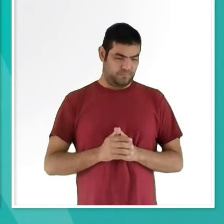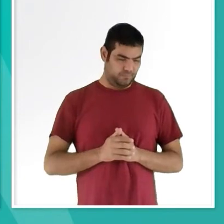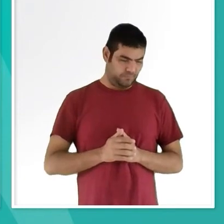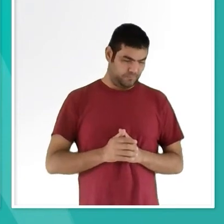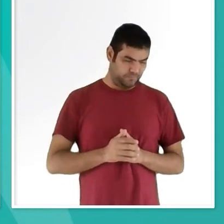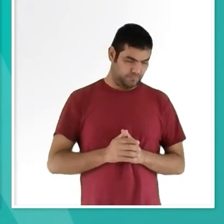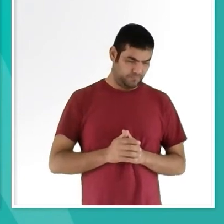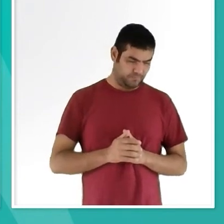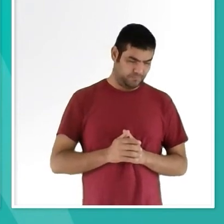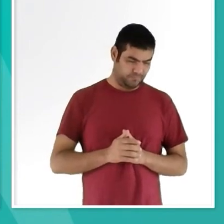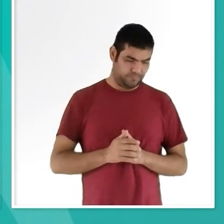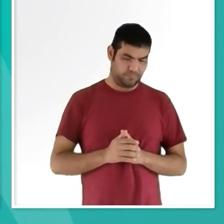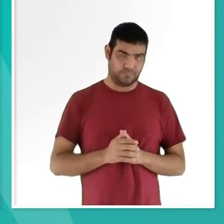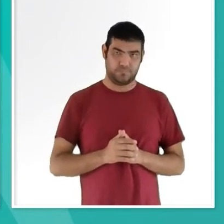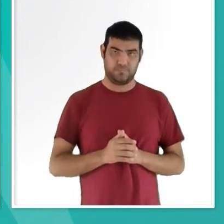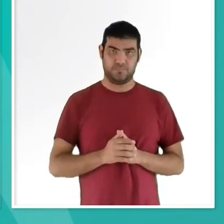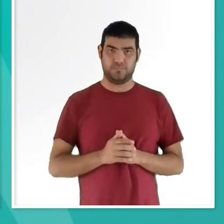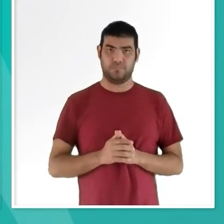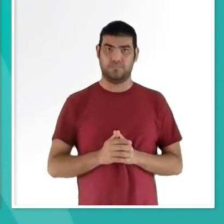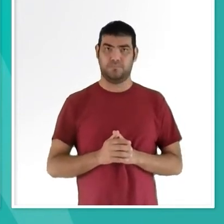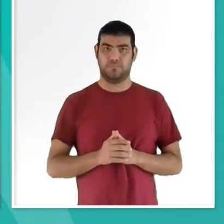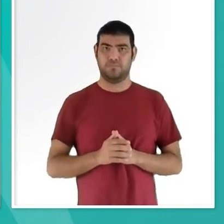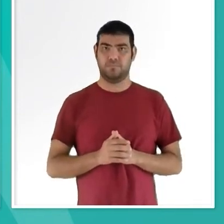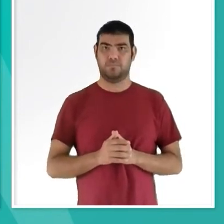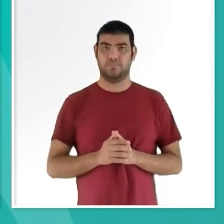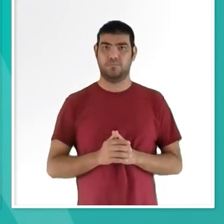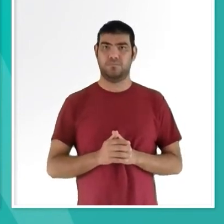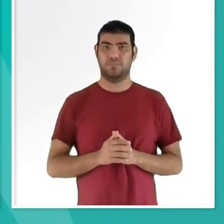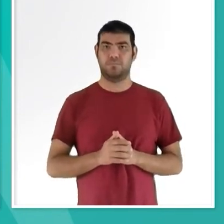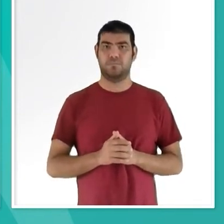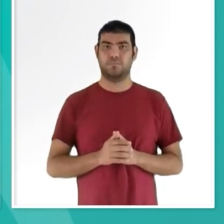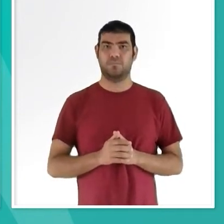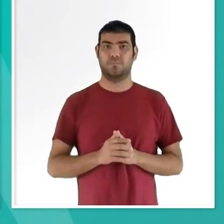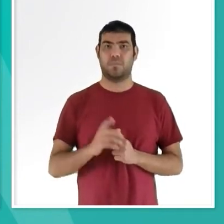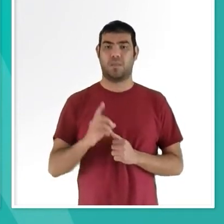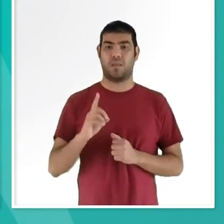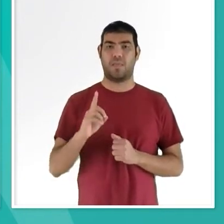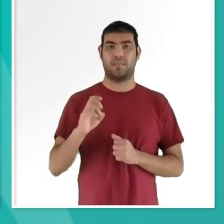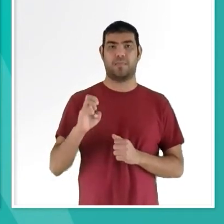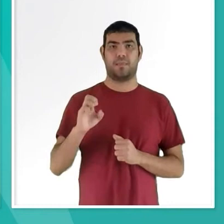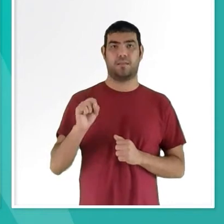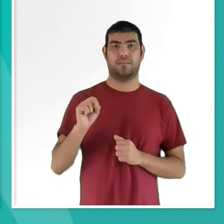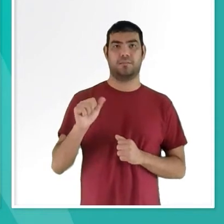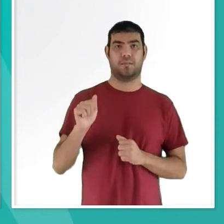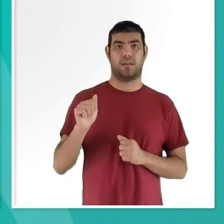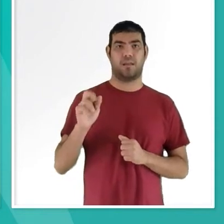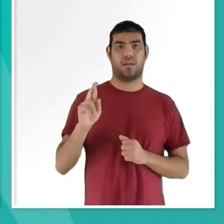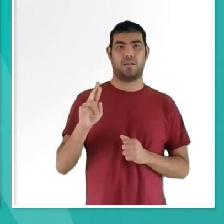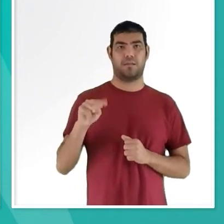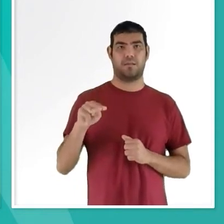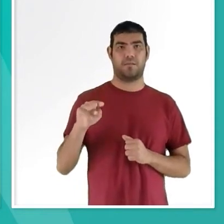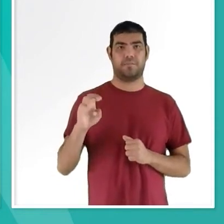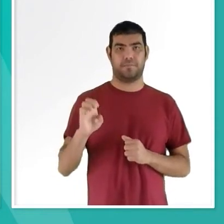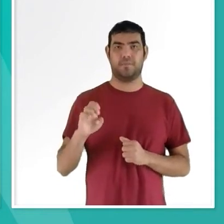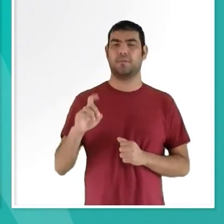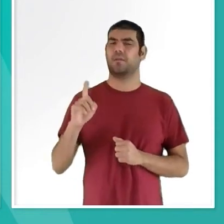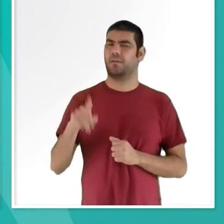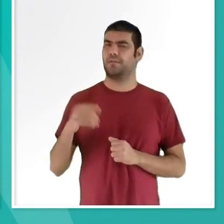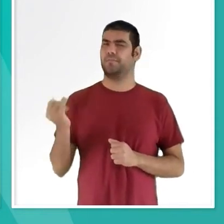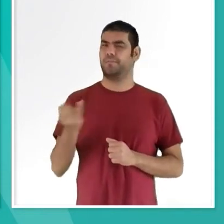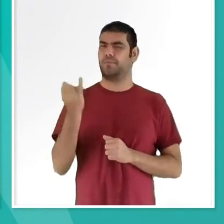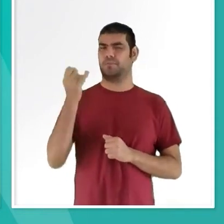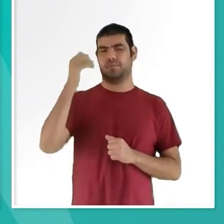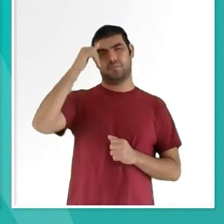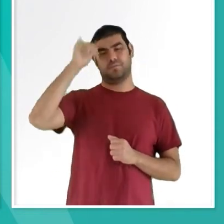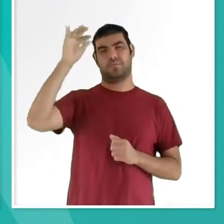adversário. Esse é o significado do desarme. Saber desarmar é importante para não causar falta.